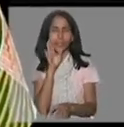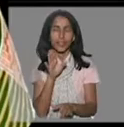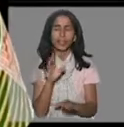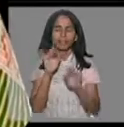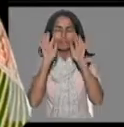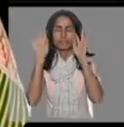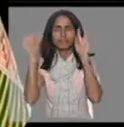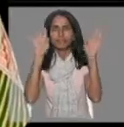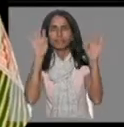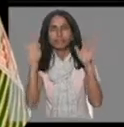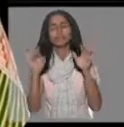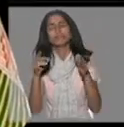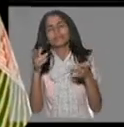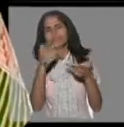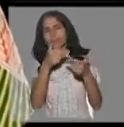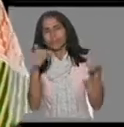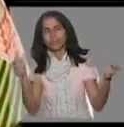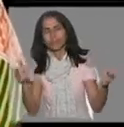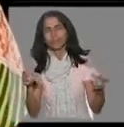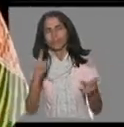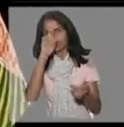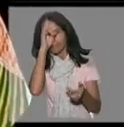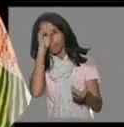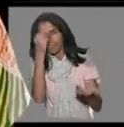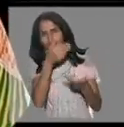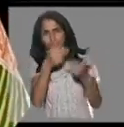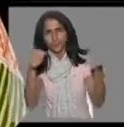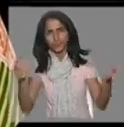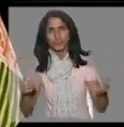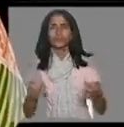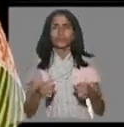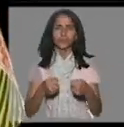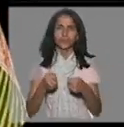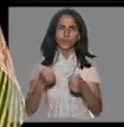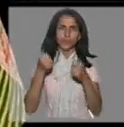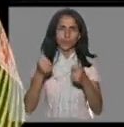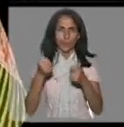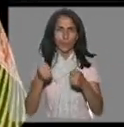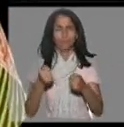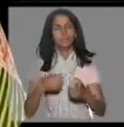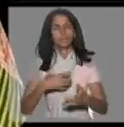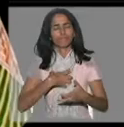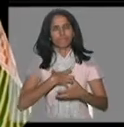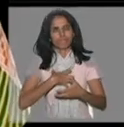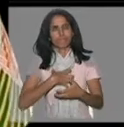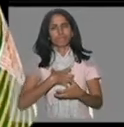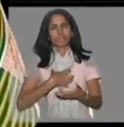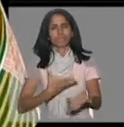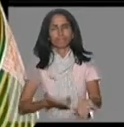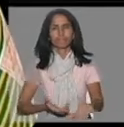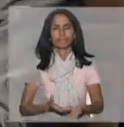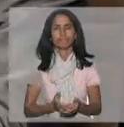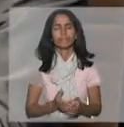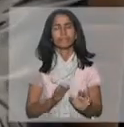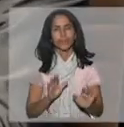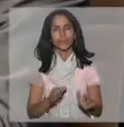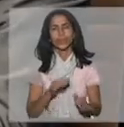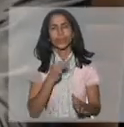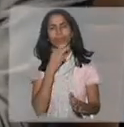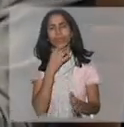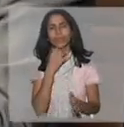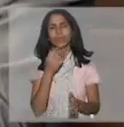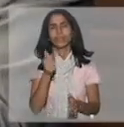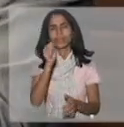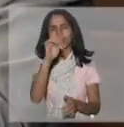povoa o nosso universo simbólico, imagético e fortalece fortalece o nosso espírito, né? Mas a gente também conhece uma